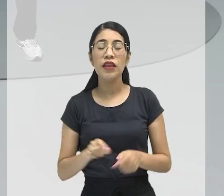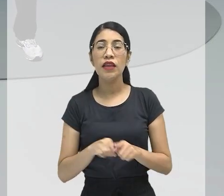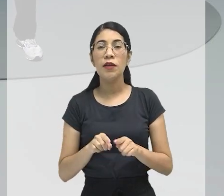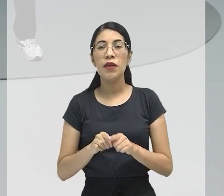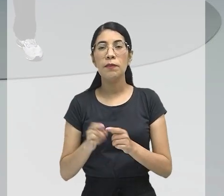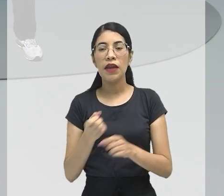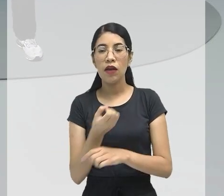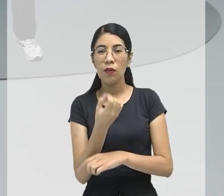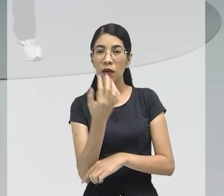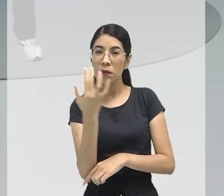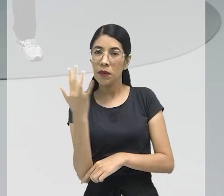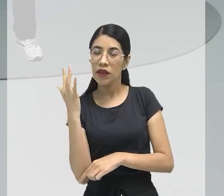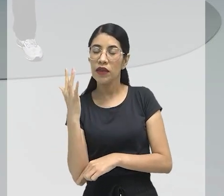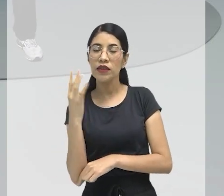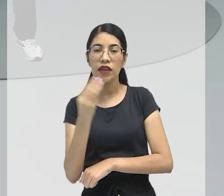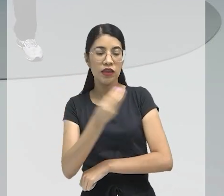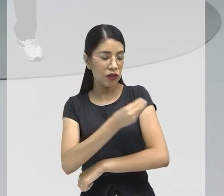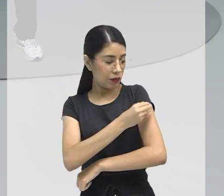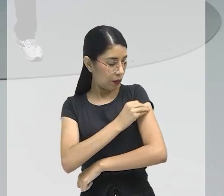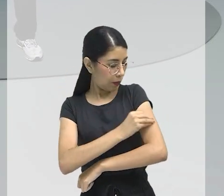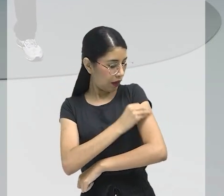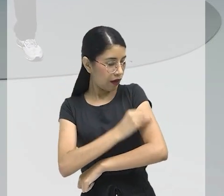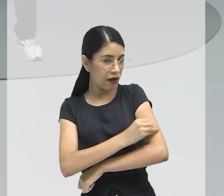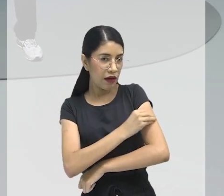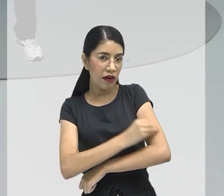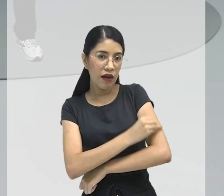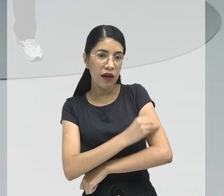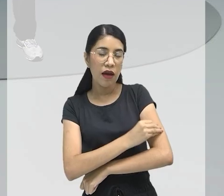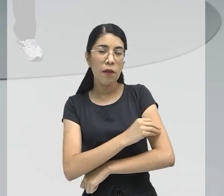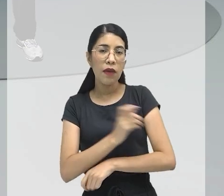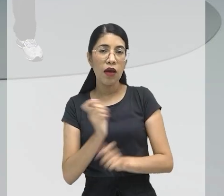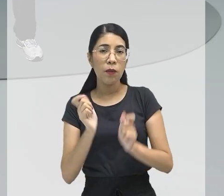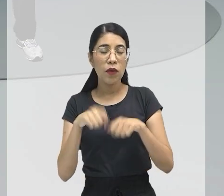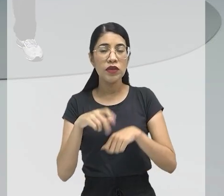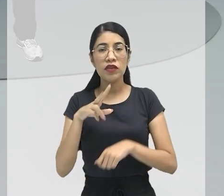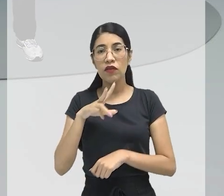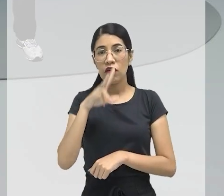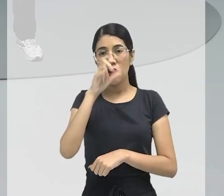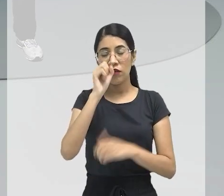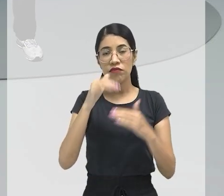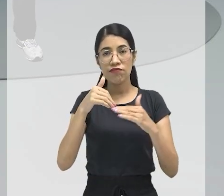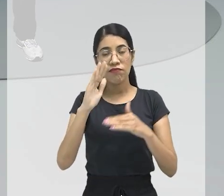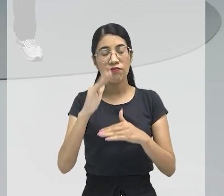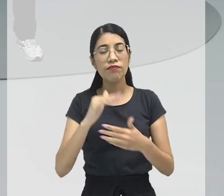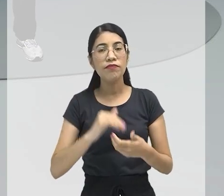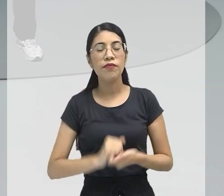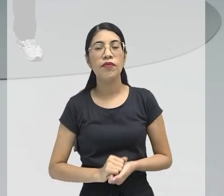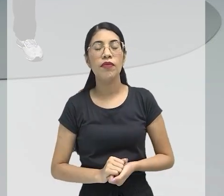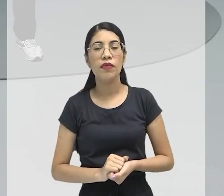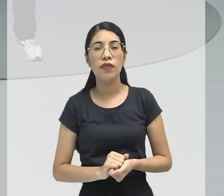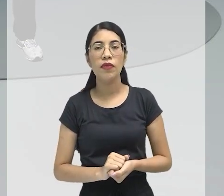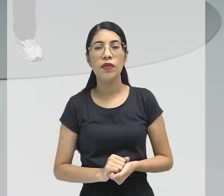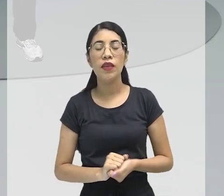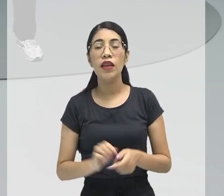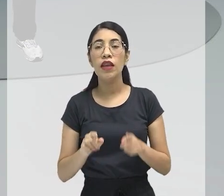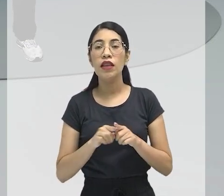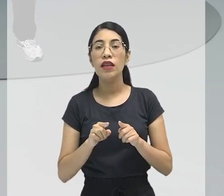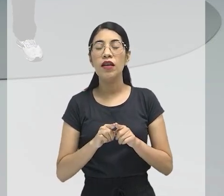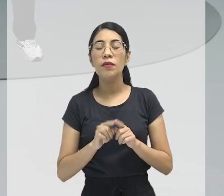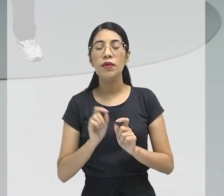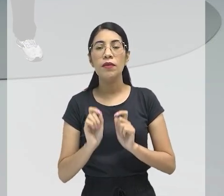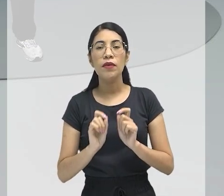Passam ervas, né, sobre os ferimentos para ficarem mais fortes. Olha aí que bacana, né?